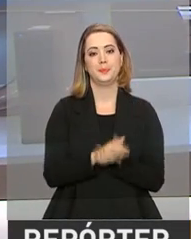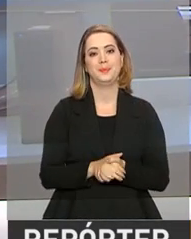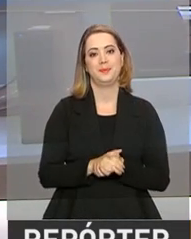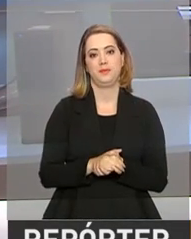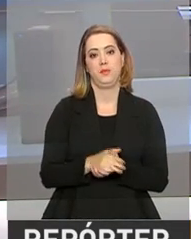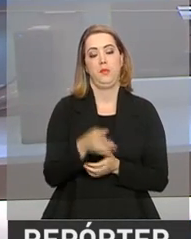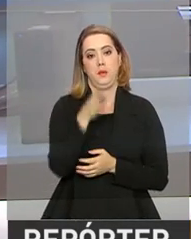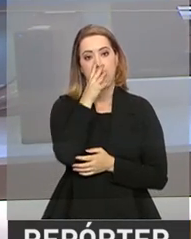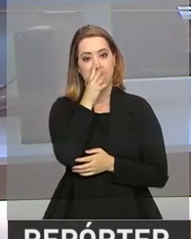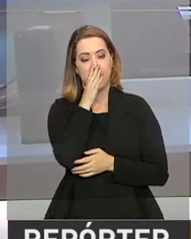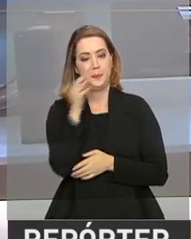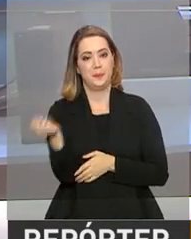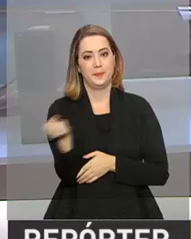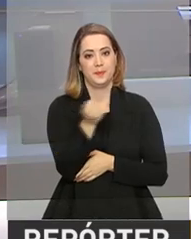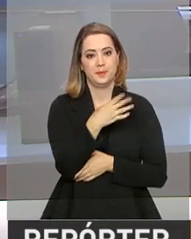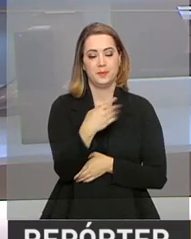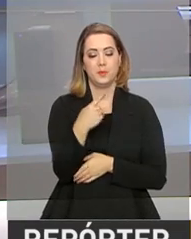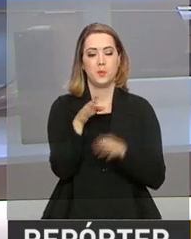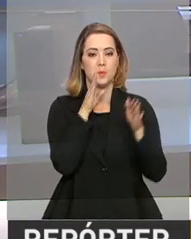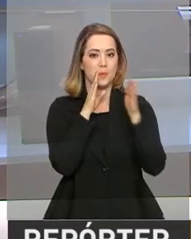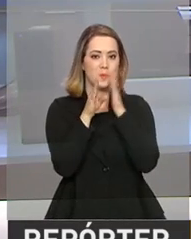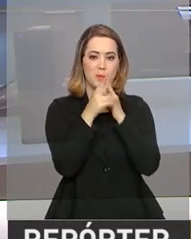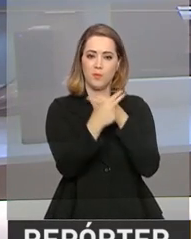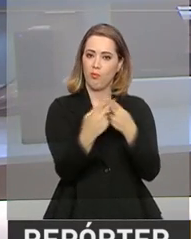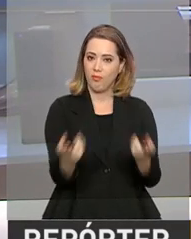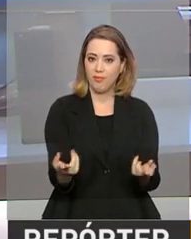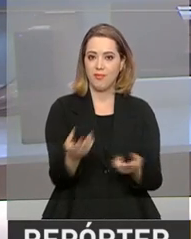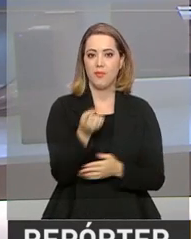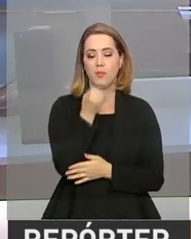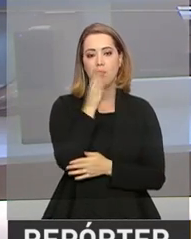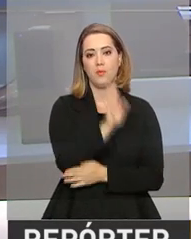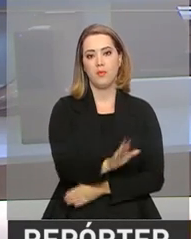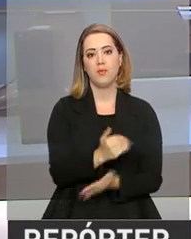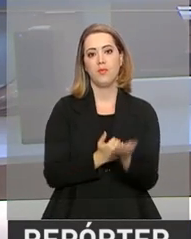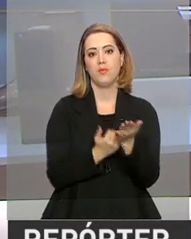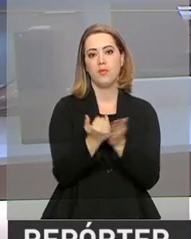NBR. Acompanhe também as novidades pelas nossas redes sociais. Uma boa